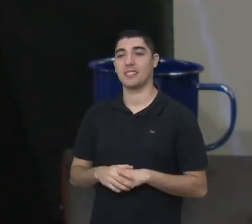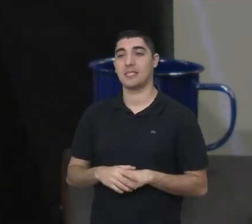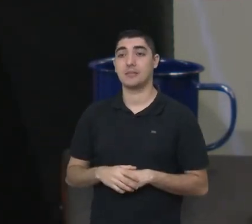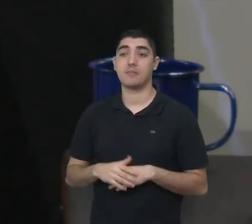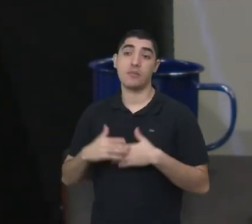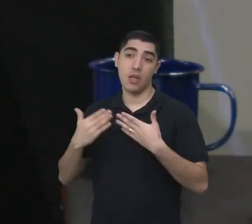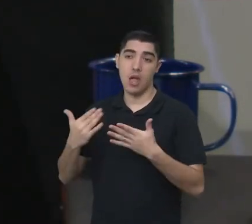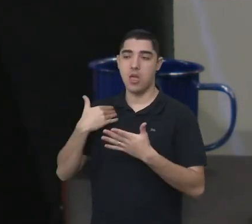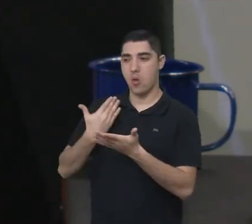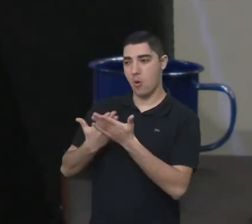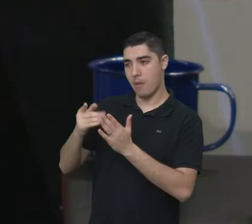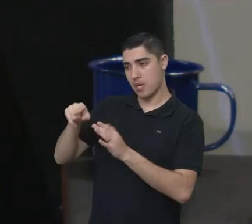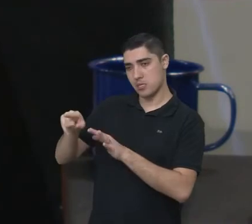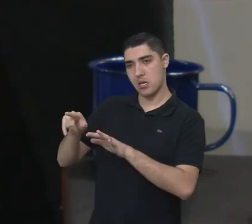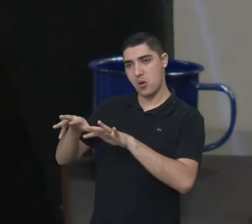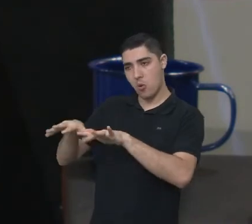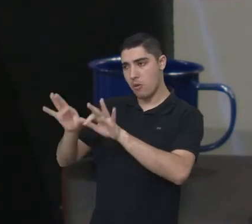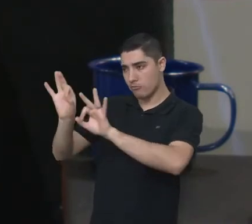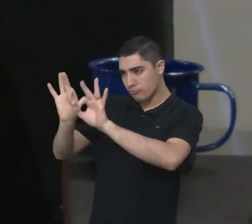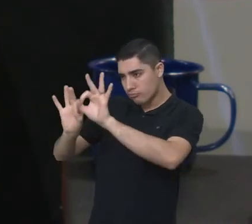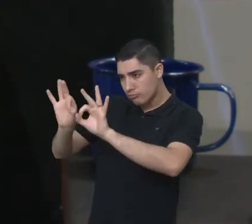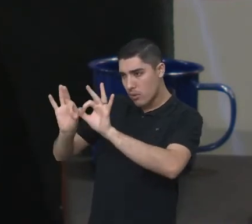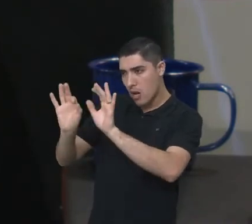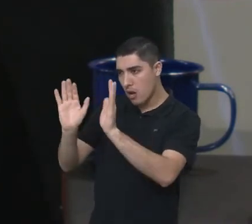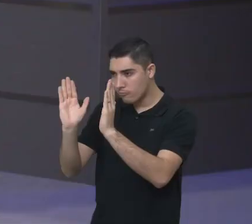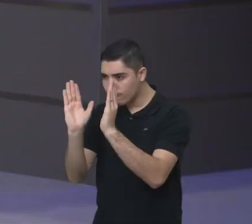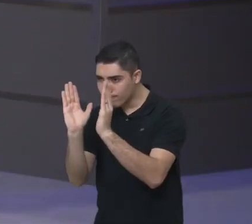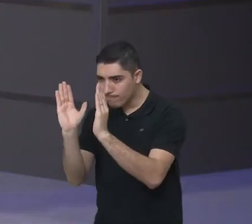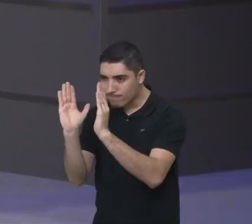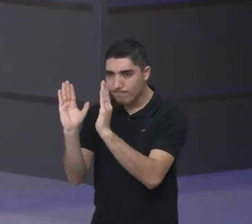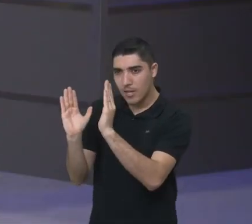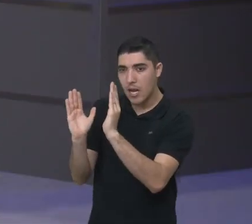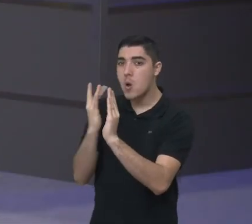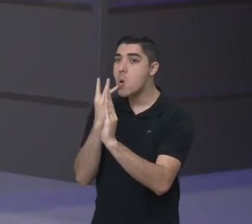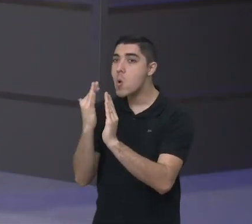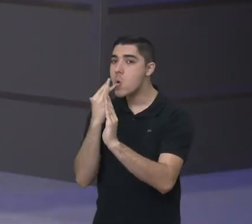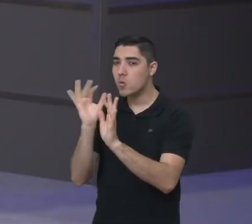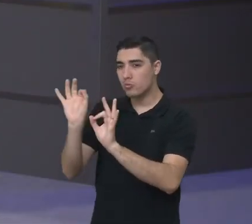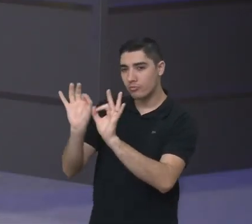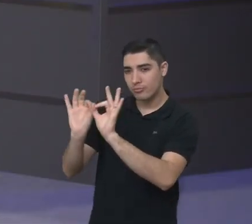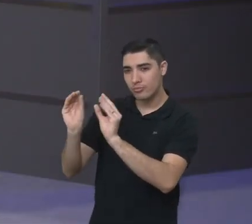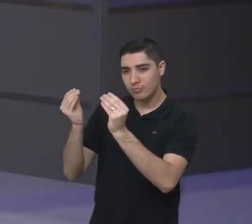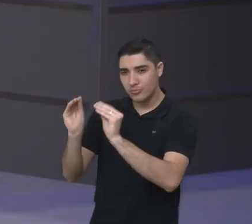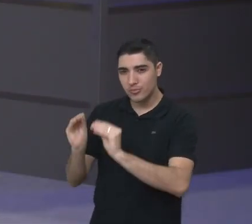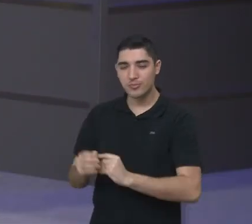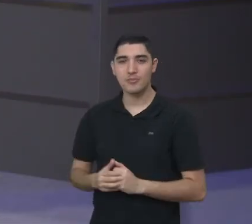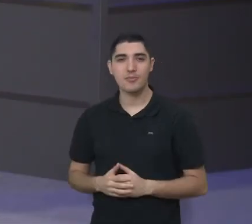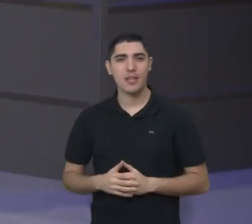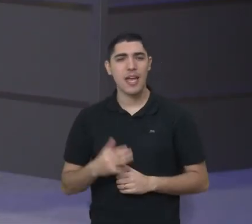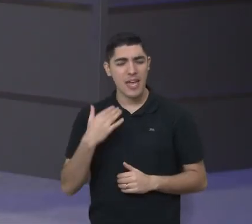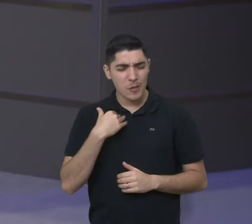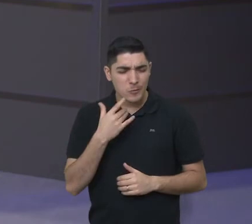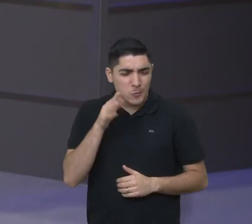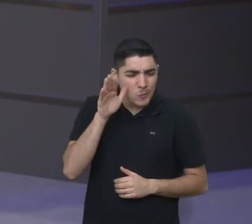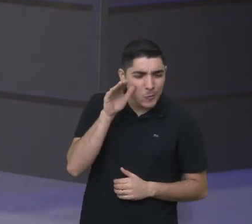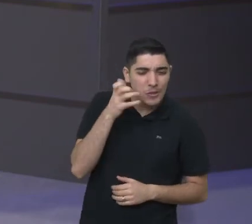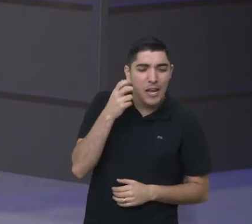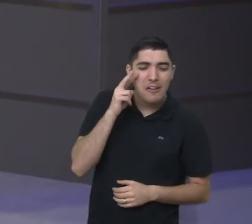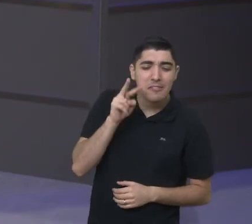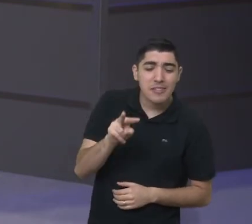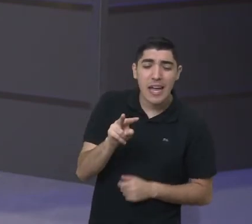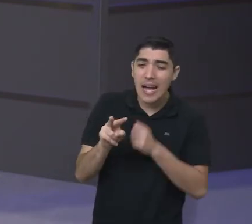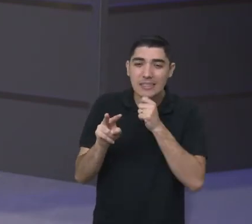Aí é onde eu ajusto as linhas, coloco um cor. Eu tô ansioso pra ver, tô tentando dar uma espionada aqui, mas não tô conseguindo ver